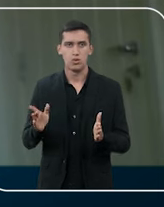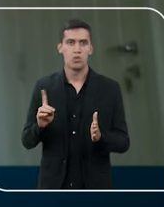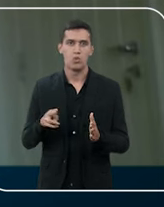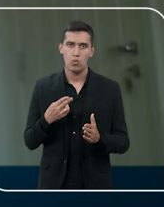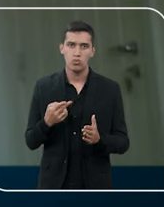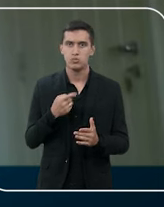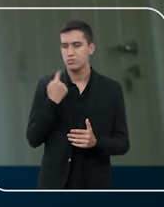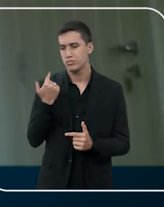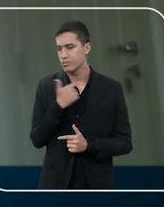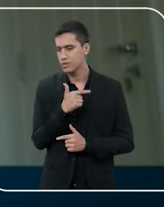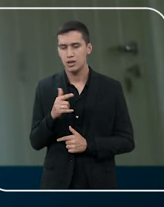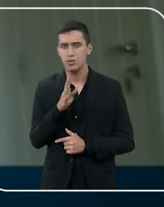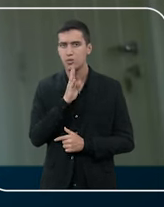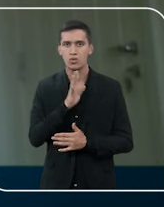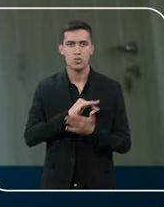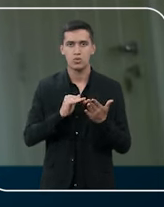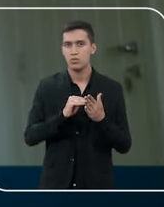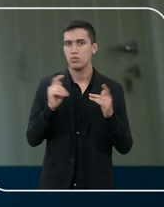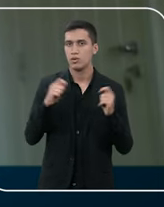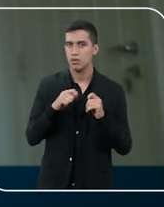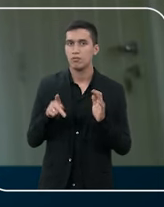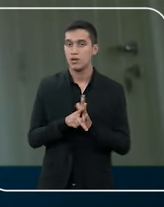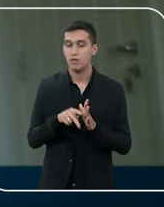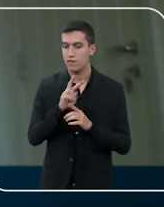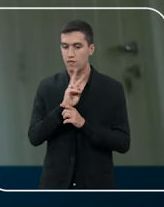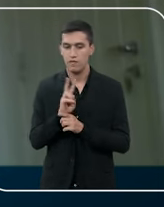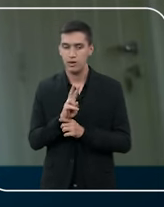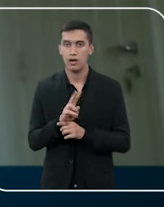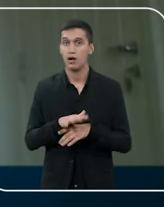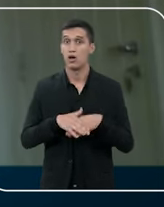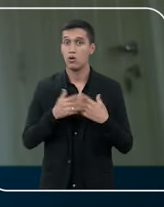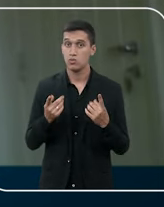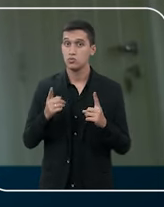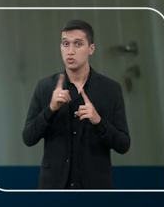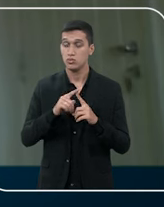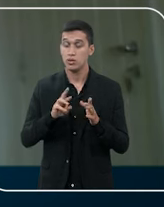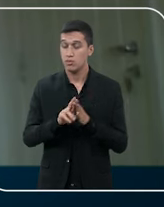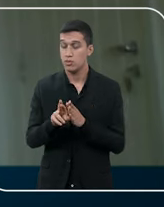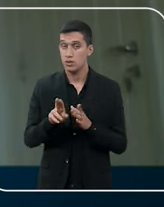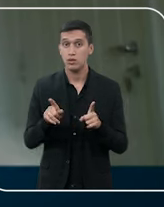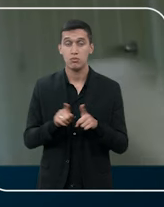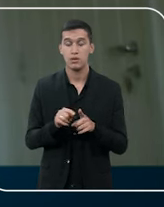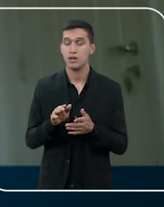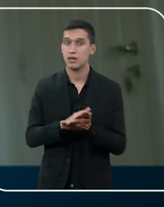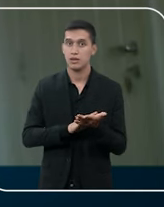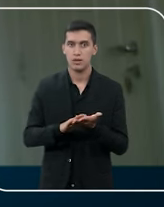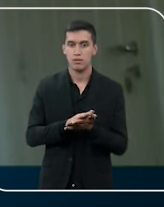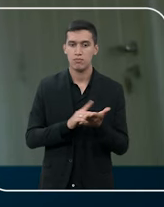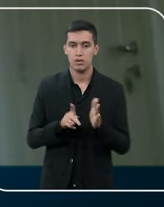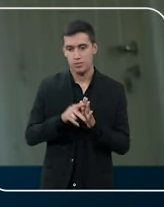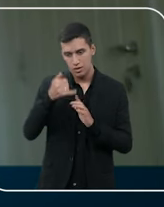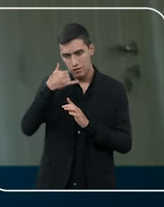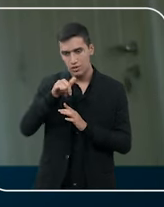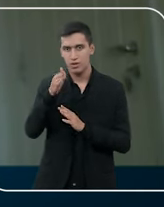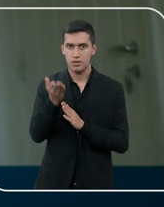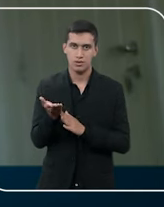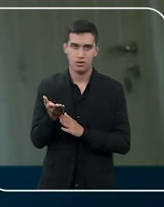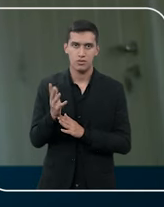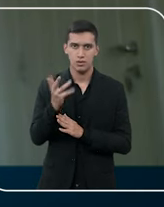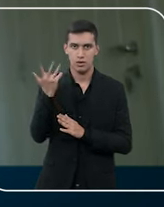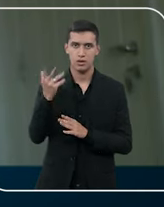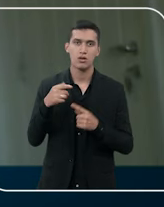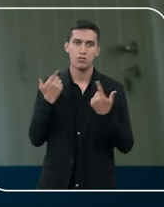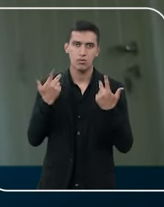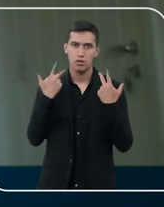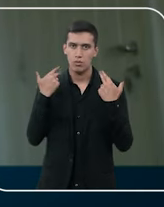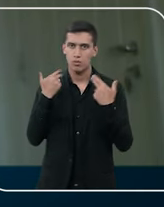temos conhecimento suficiente para poder prever determinado resultado e nem mesmo de prevenir esse resultado. Então, geralmente,